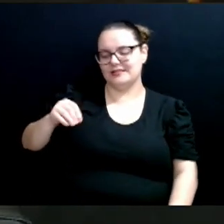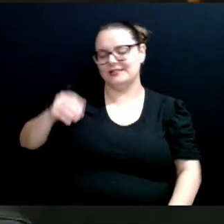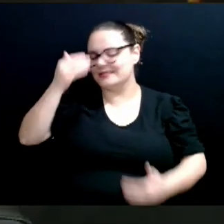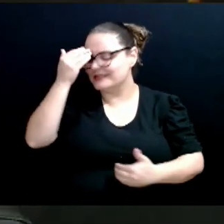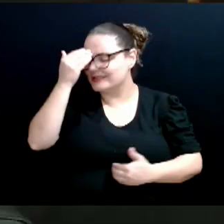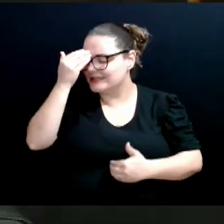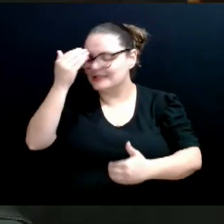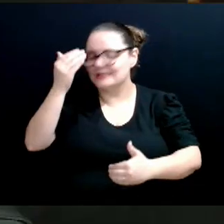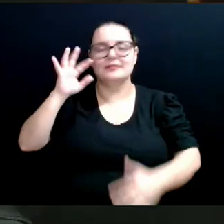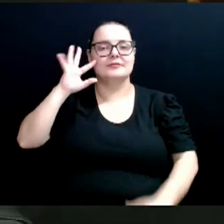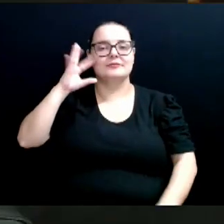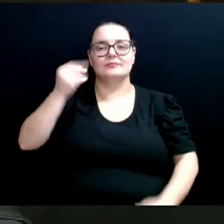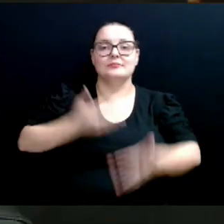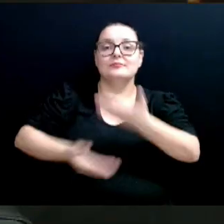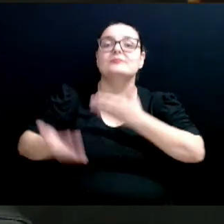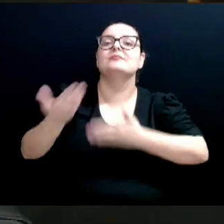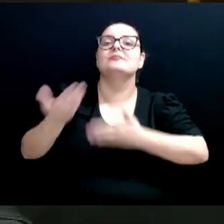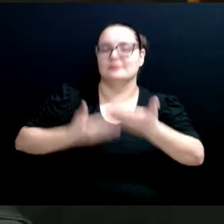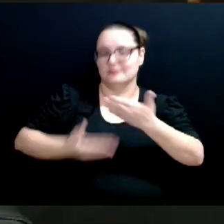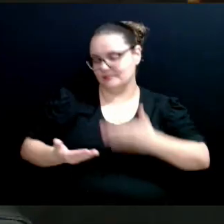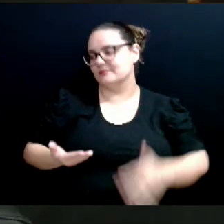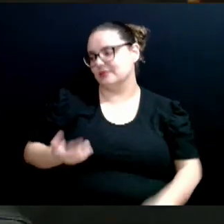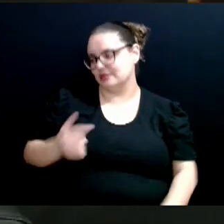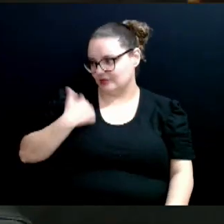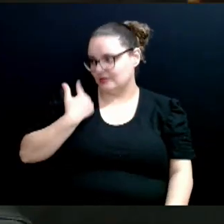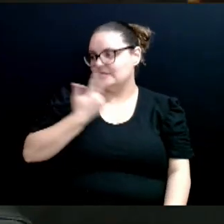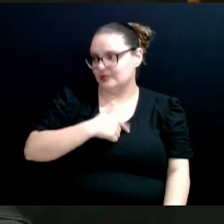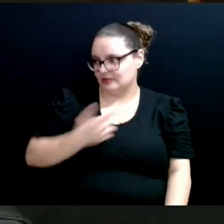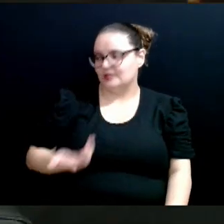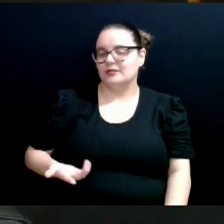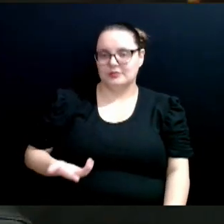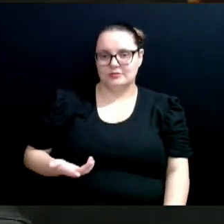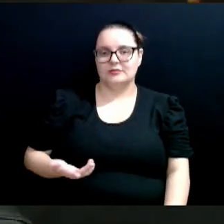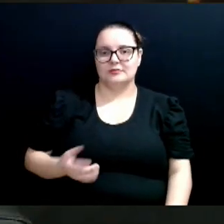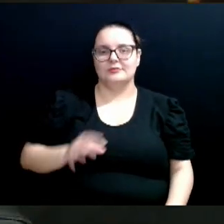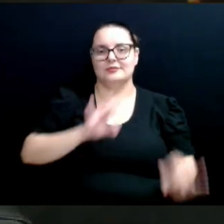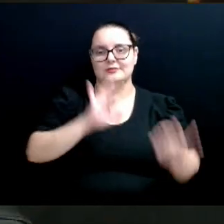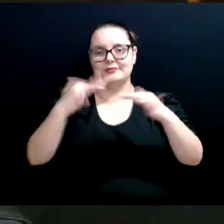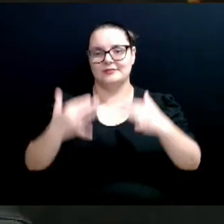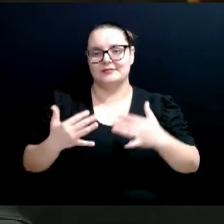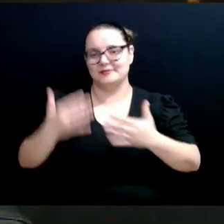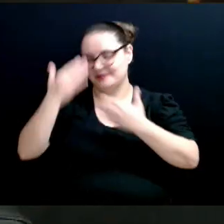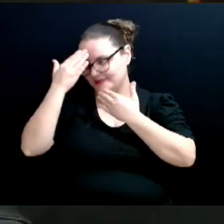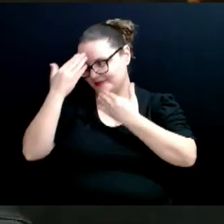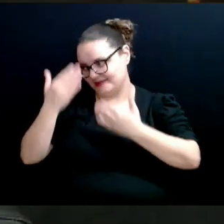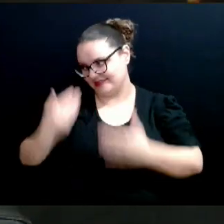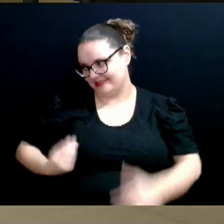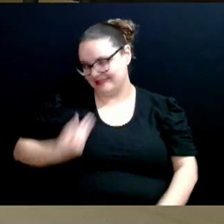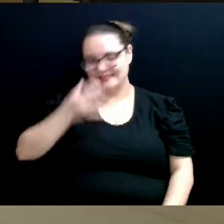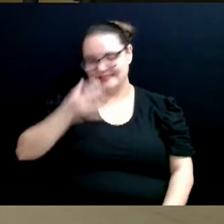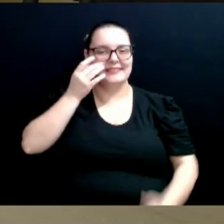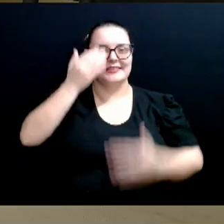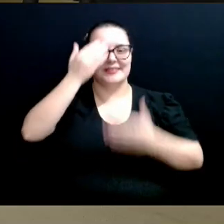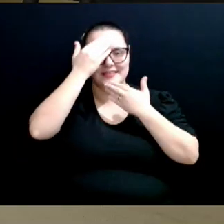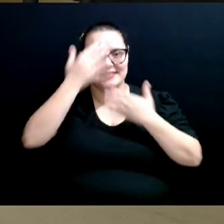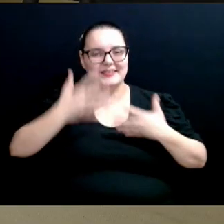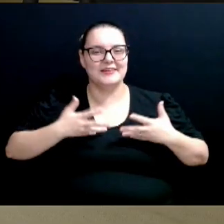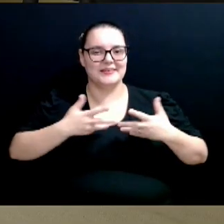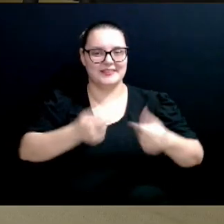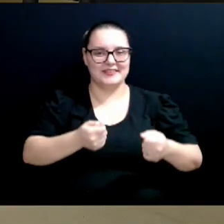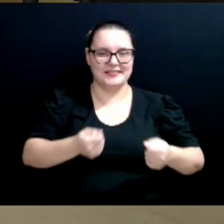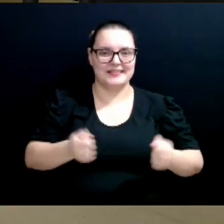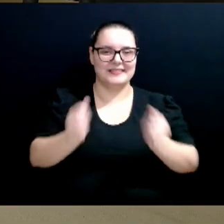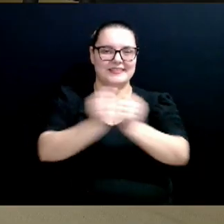por compartilhar conhecimento com a gente, com os nossos telespectadores. Muito obrigada pela sua presença. Muito obrigada pelo convite, por estar aqui com vocês